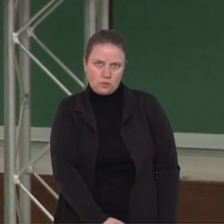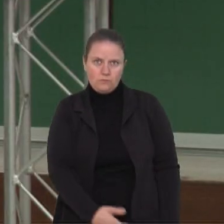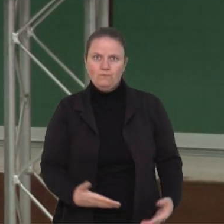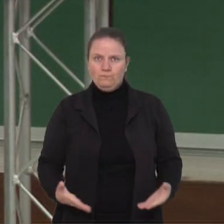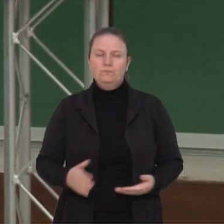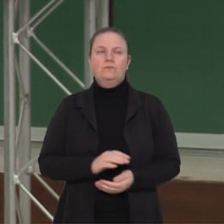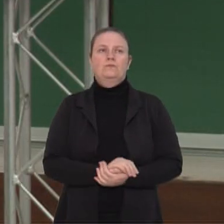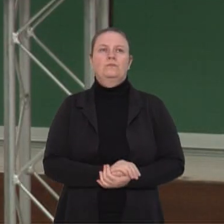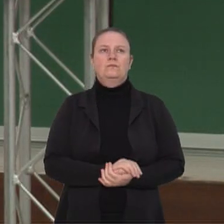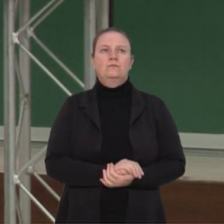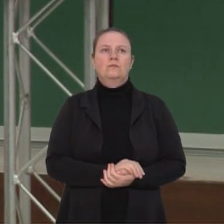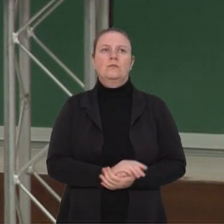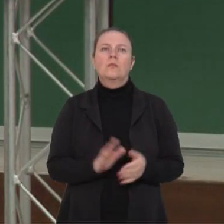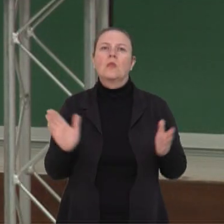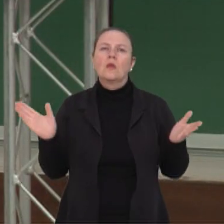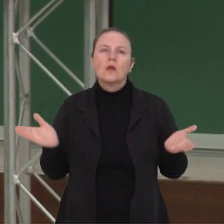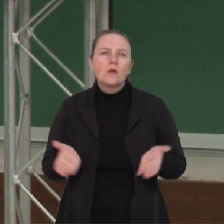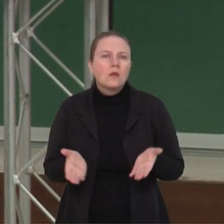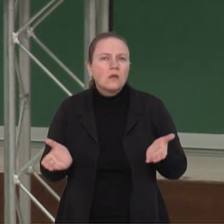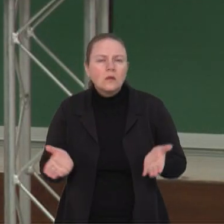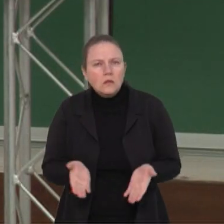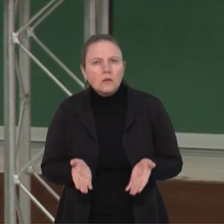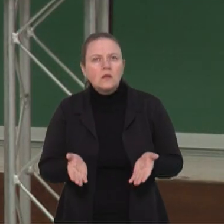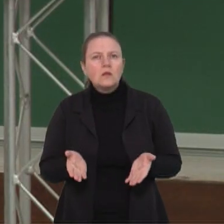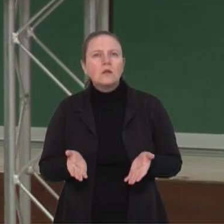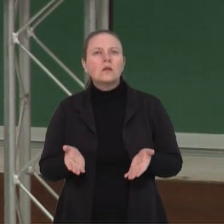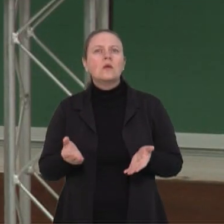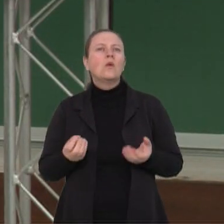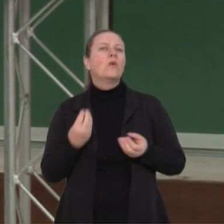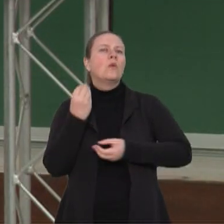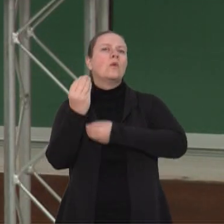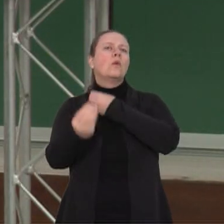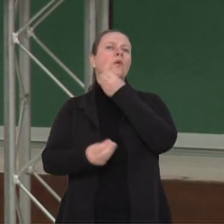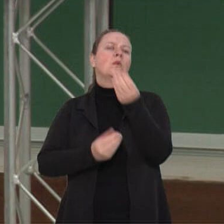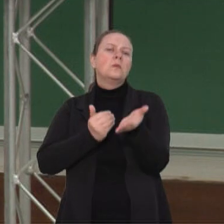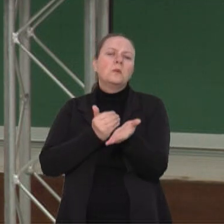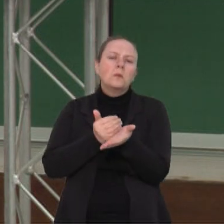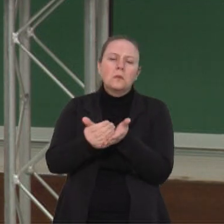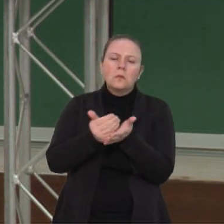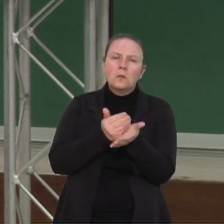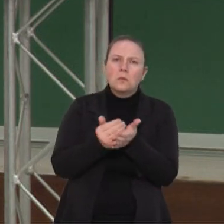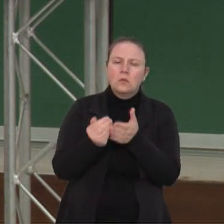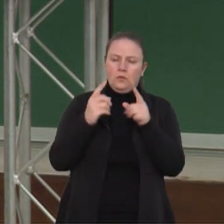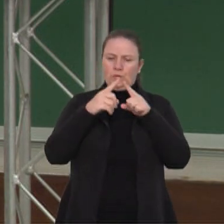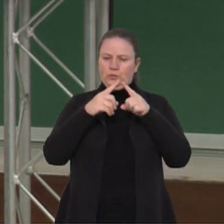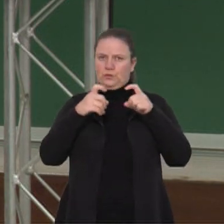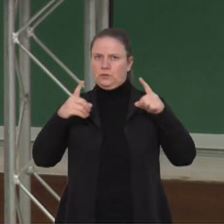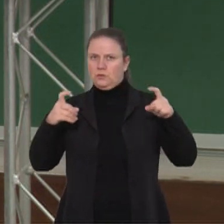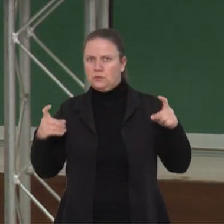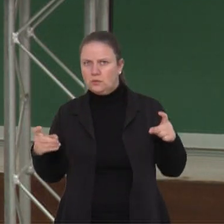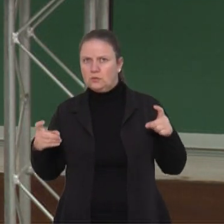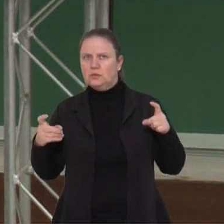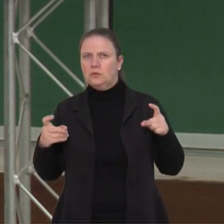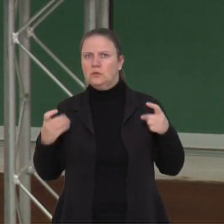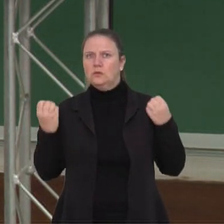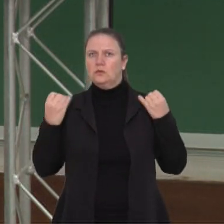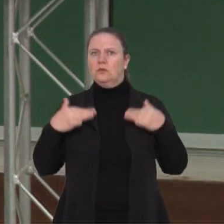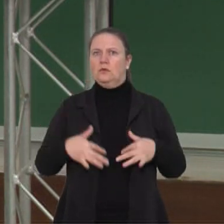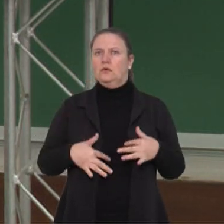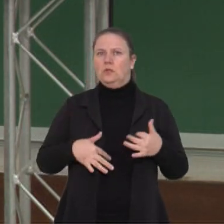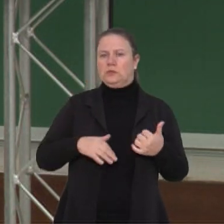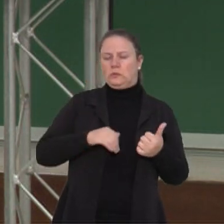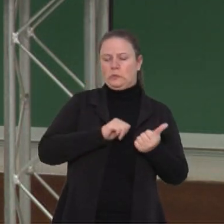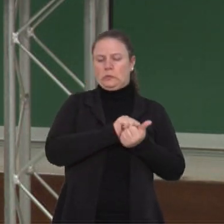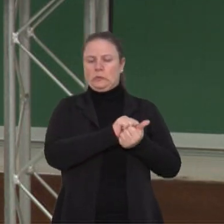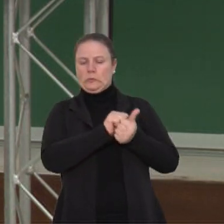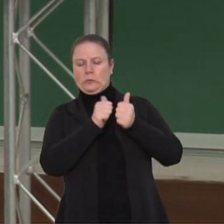Então, aqui está a origem, né, que os cientistas têm falado para essa